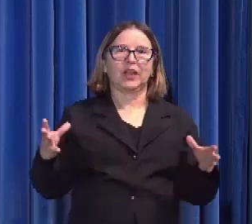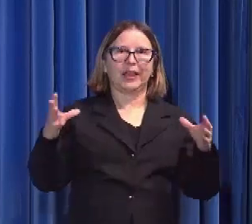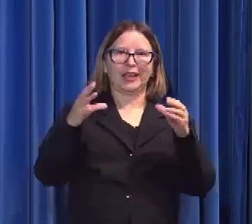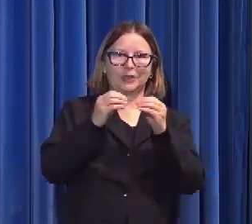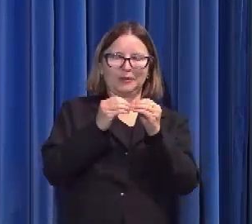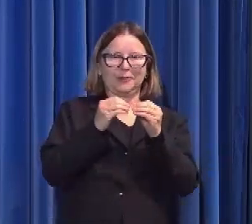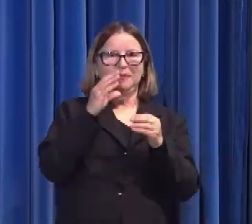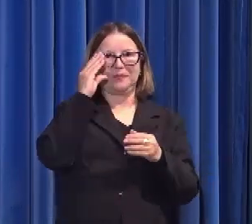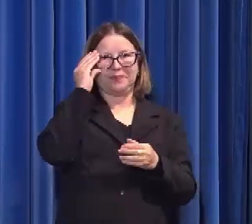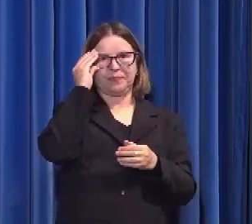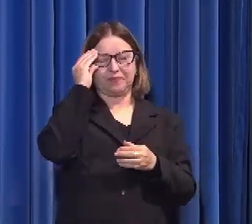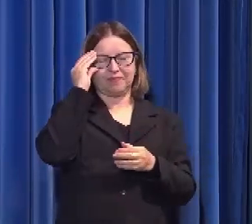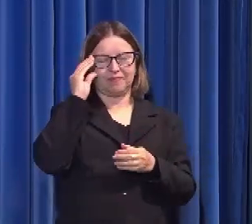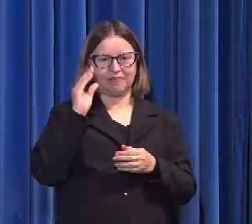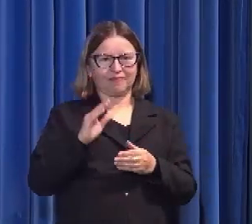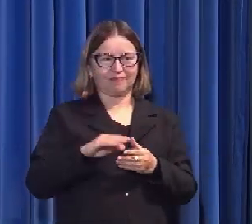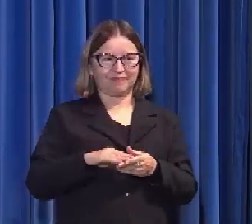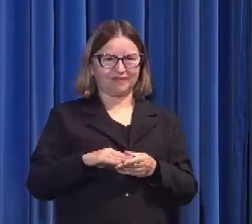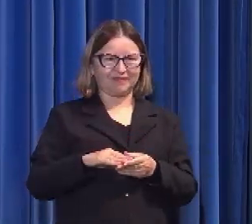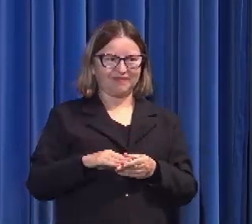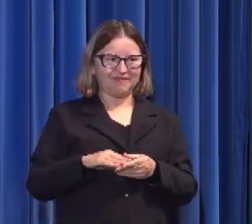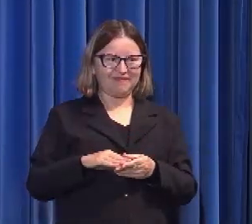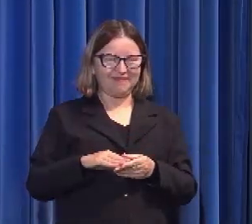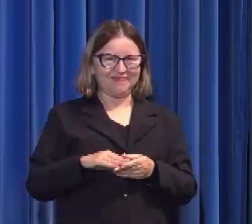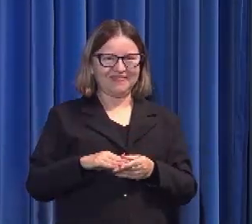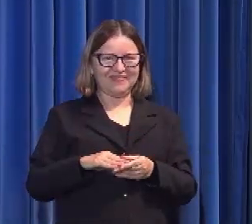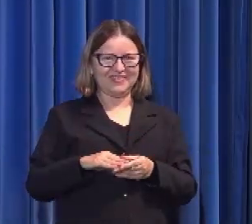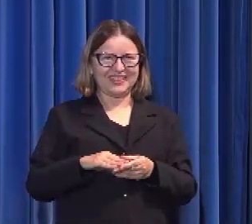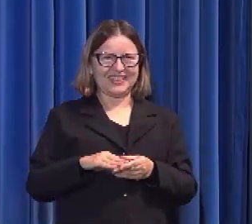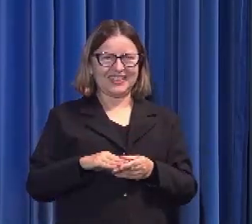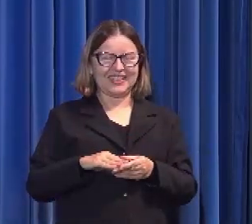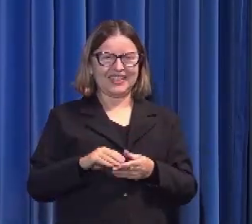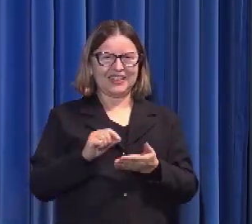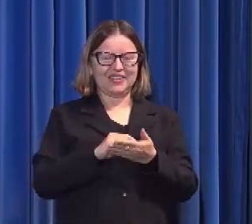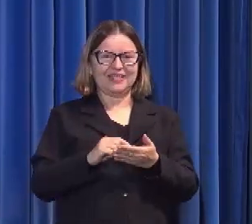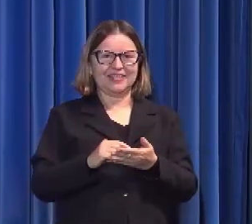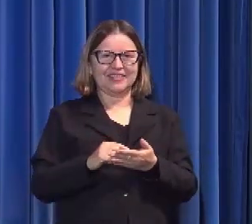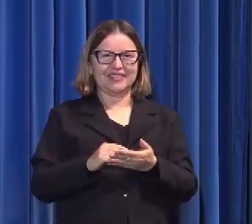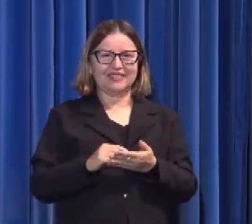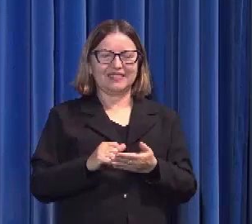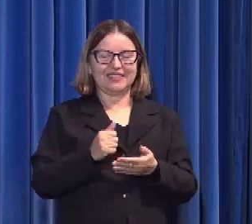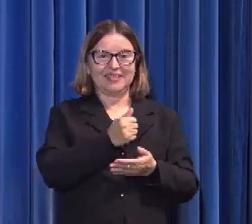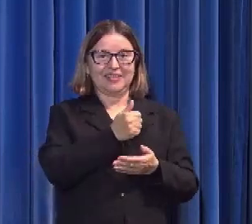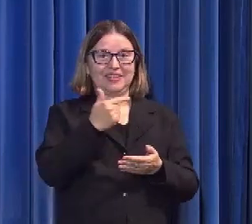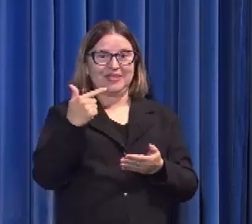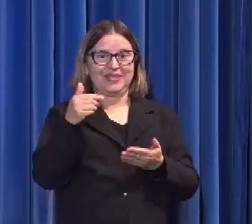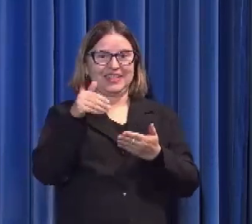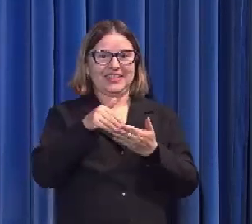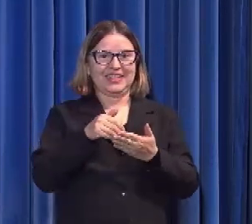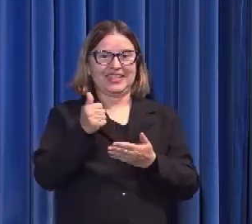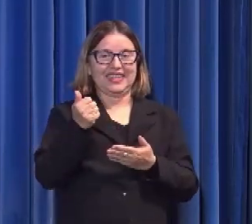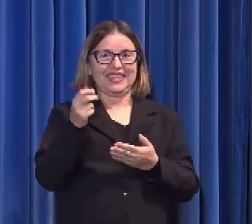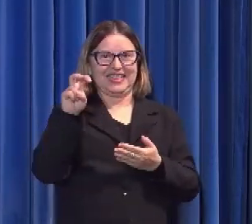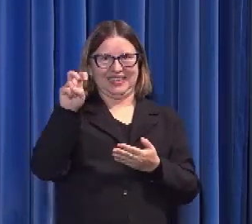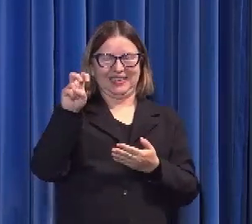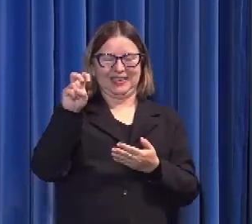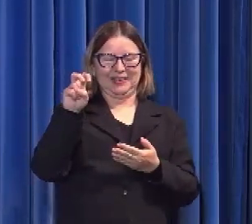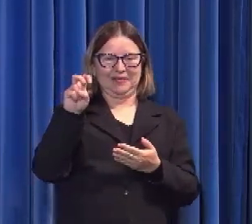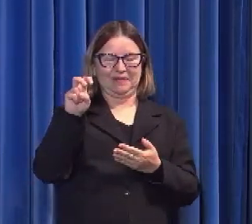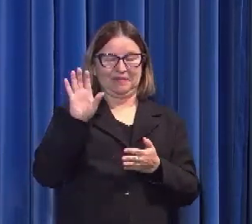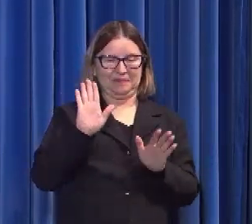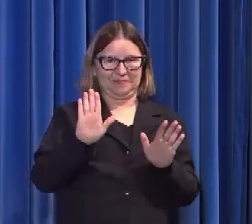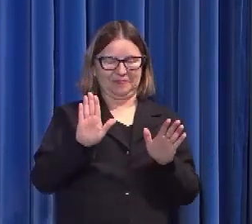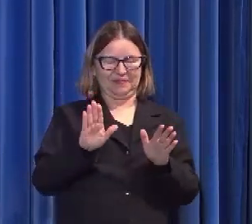vamos ver todos os capítulo os versículos 12 13 14 15 a conclusão é você olhar para o